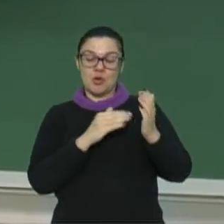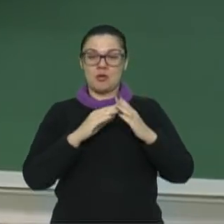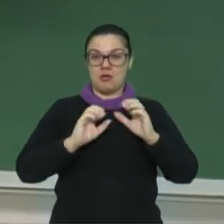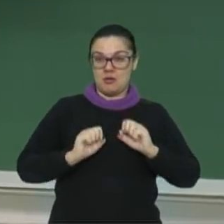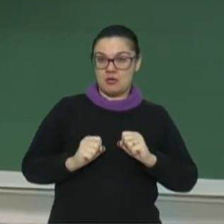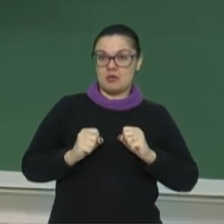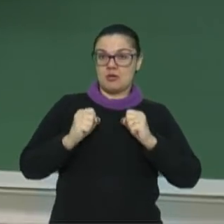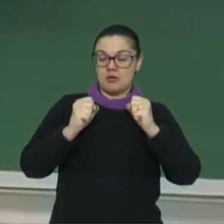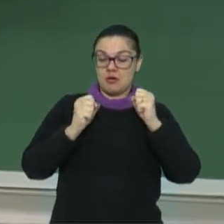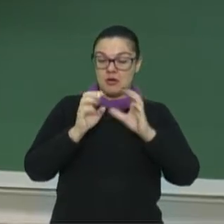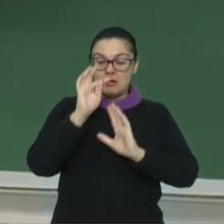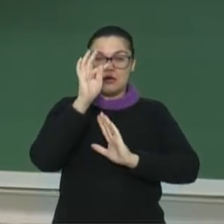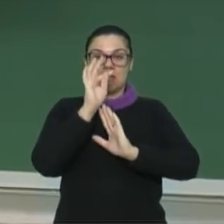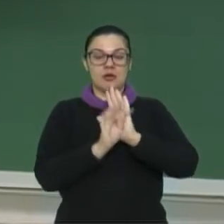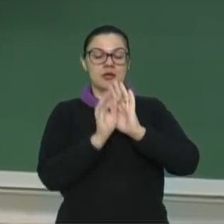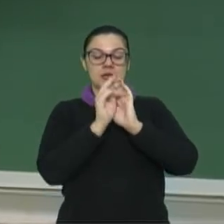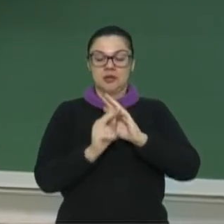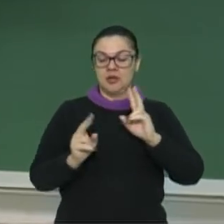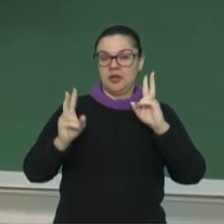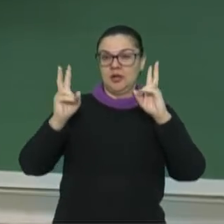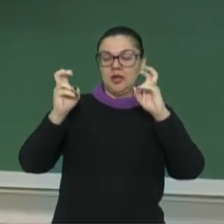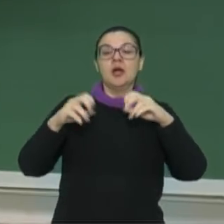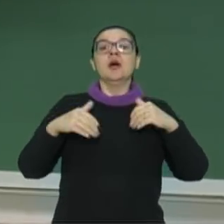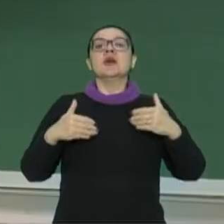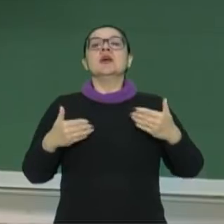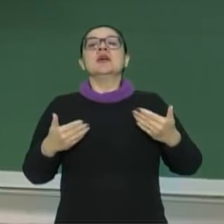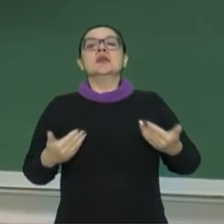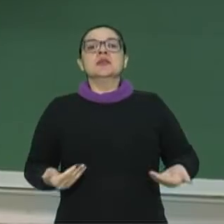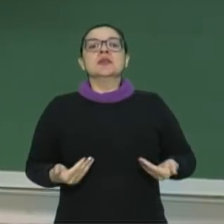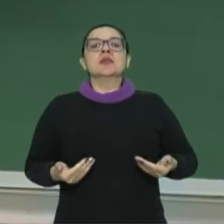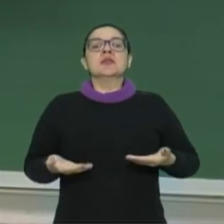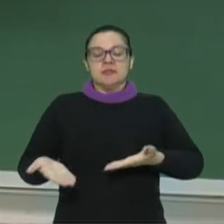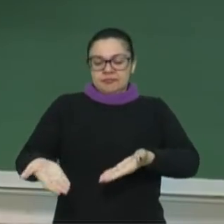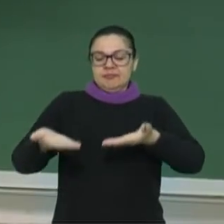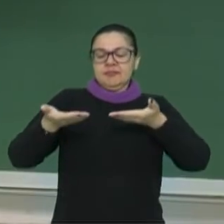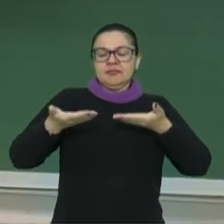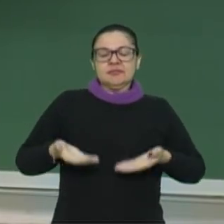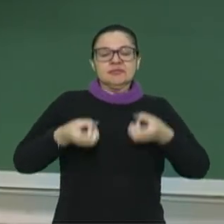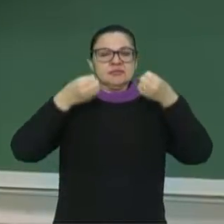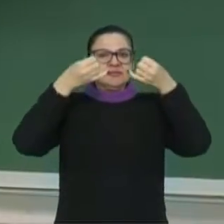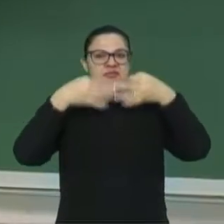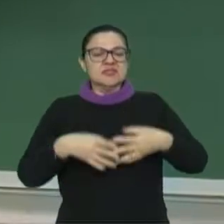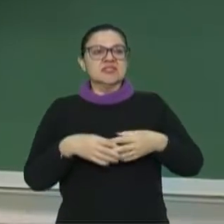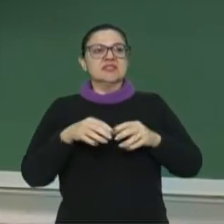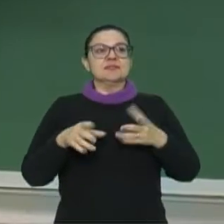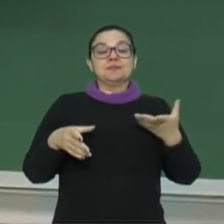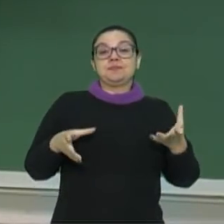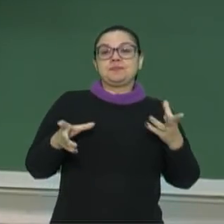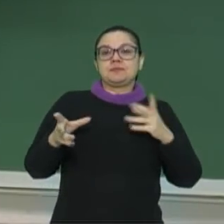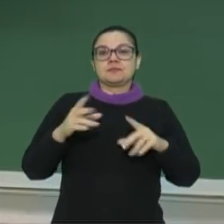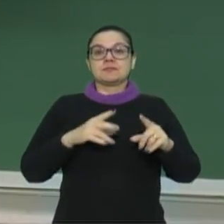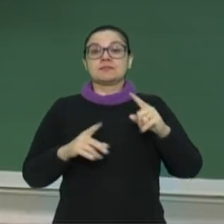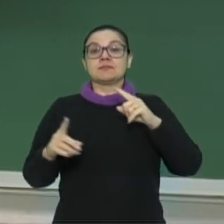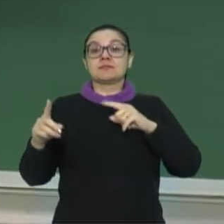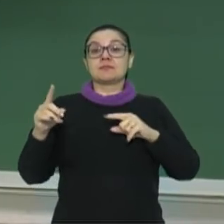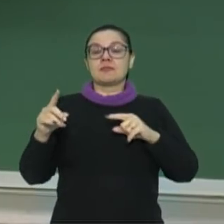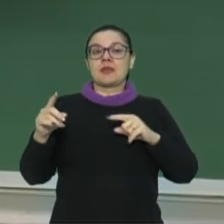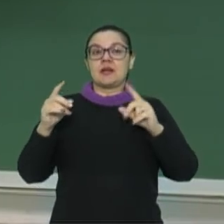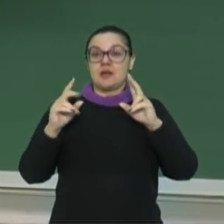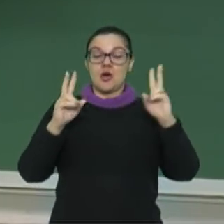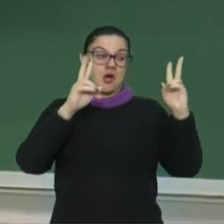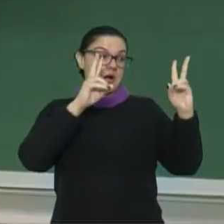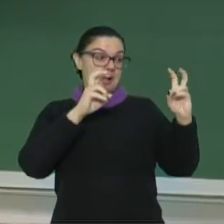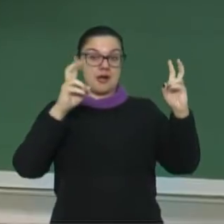dela dentro do texto, no sentido de quem é que está trazendo essa fala, né? As piadas, né? Eu fiz questão de ler aspas